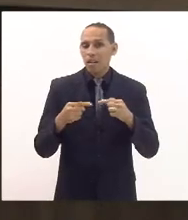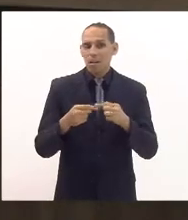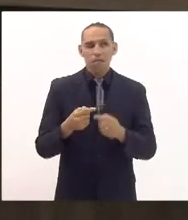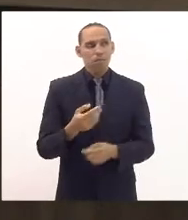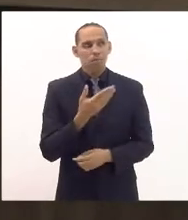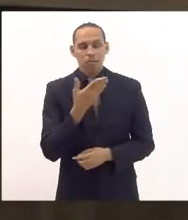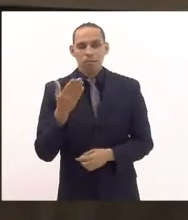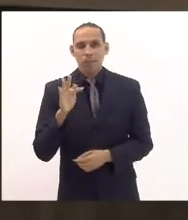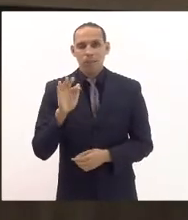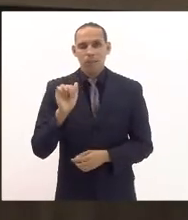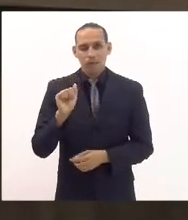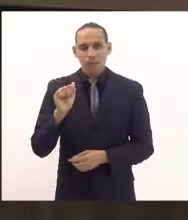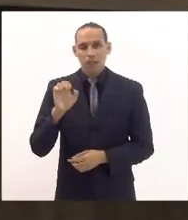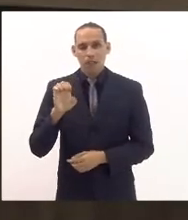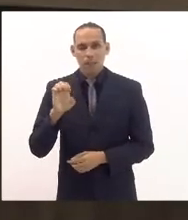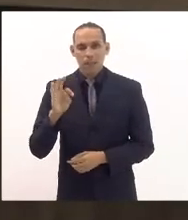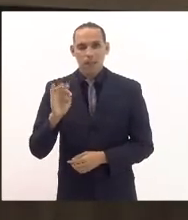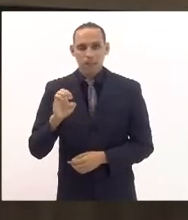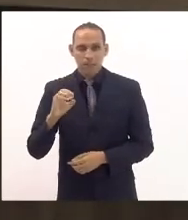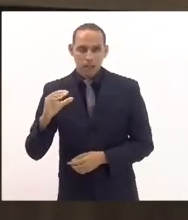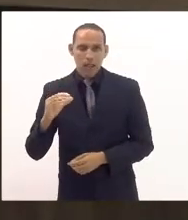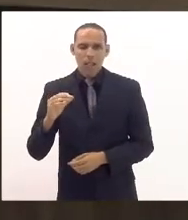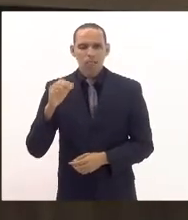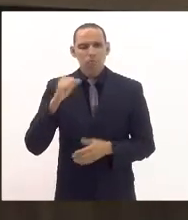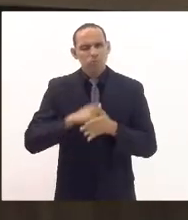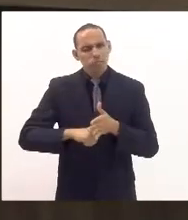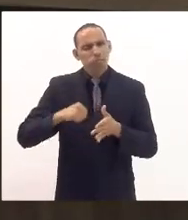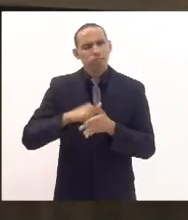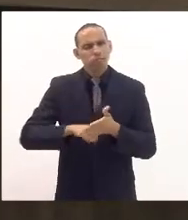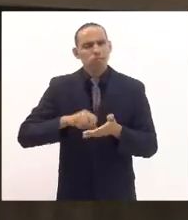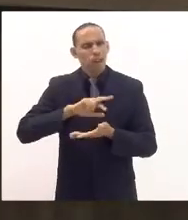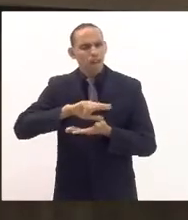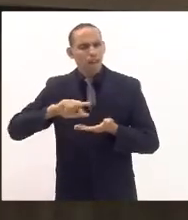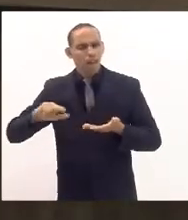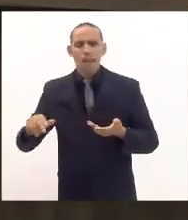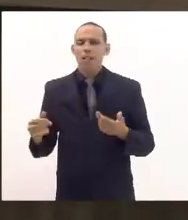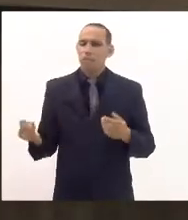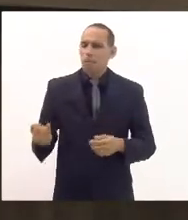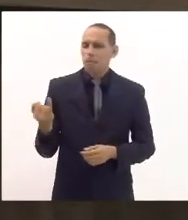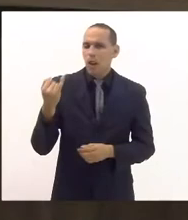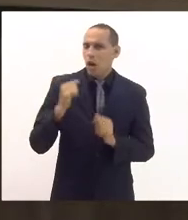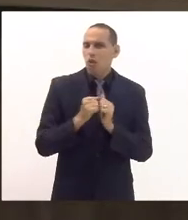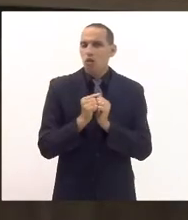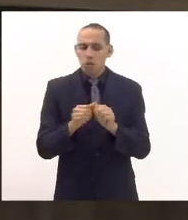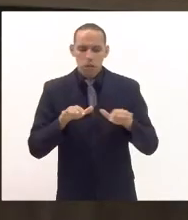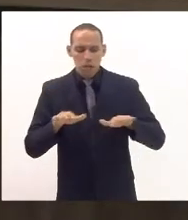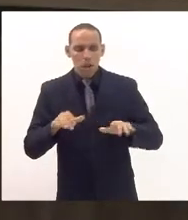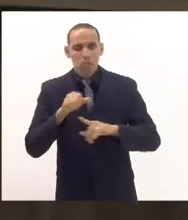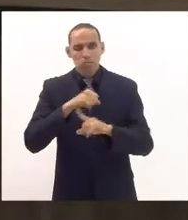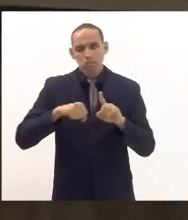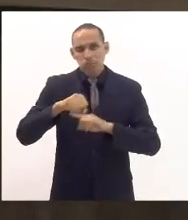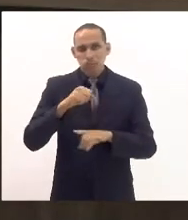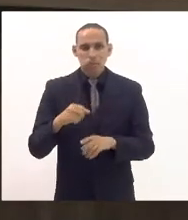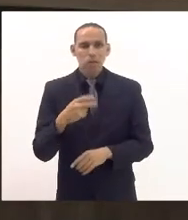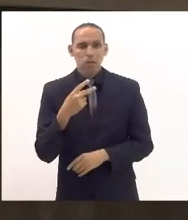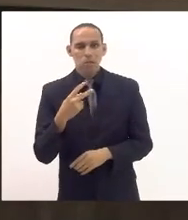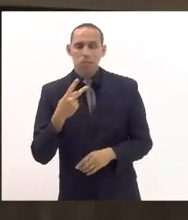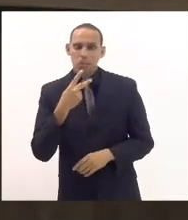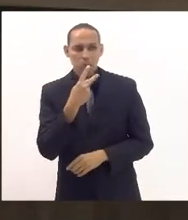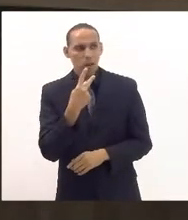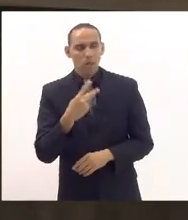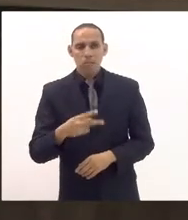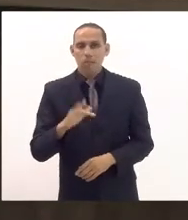Faetec em te lembra várias lutas importantes travadas ao lado dos movimentos sociais da Faetec